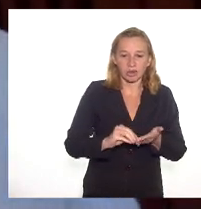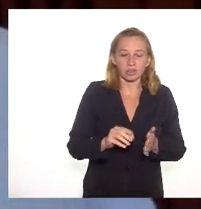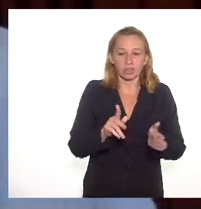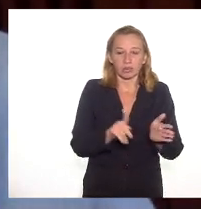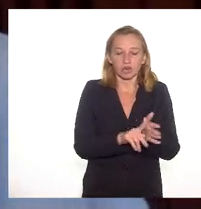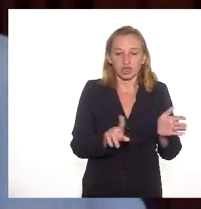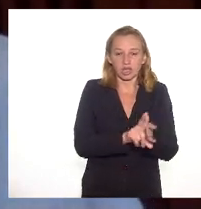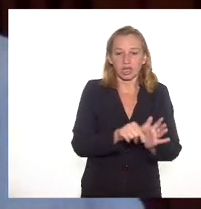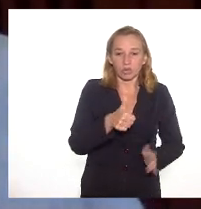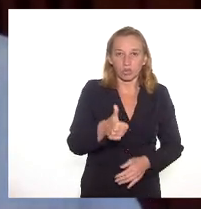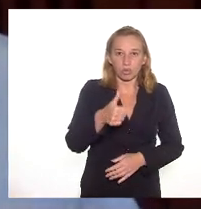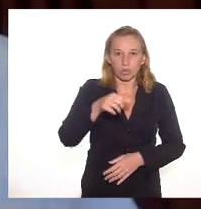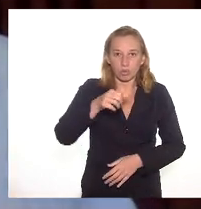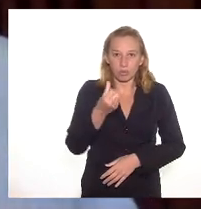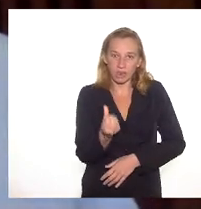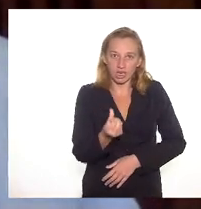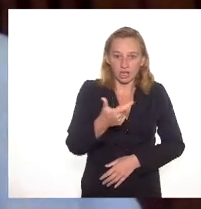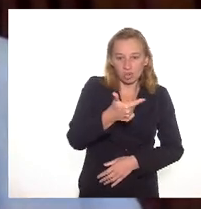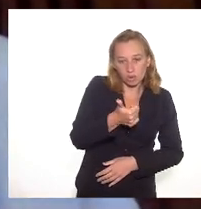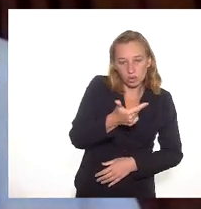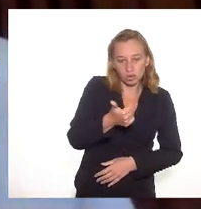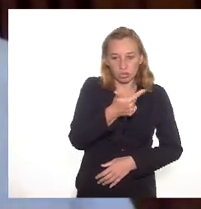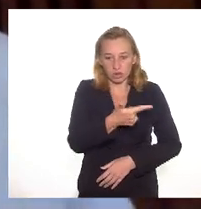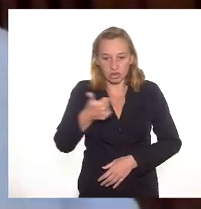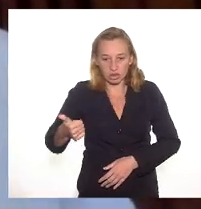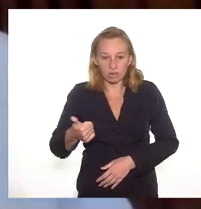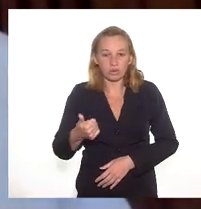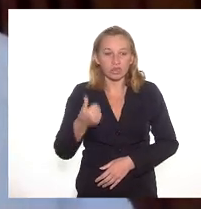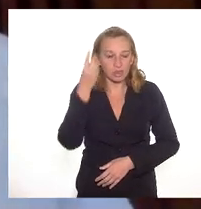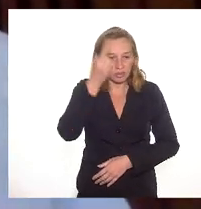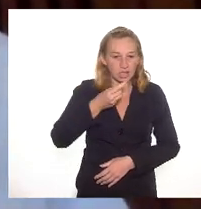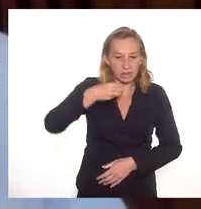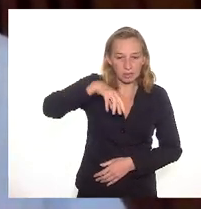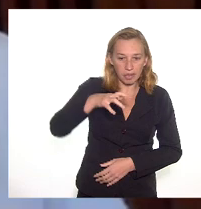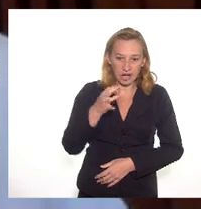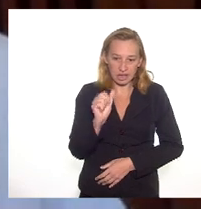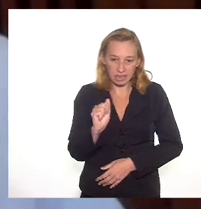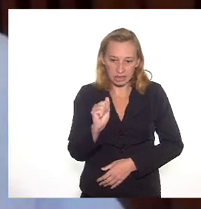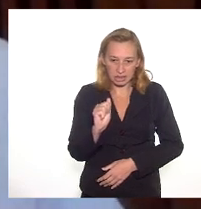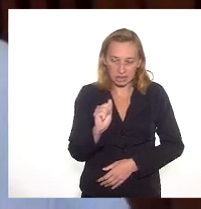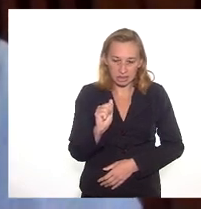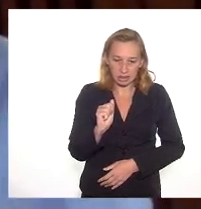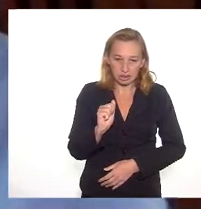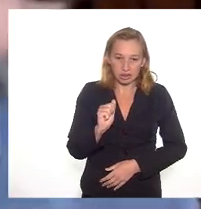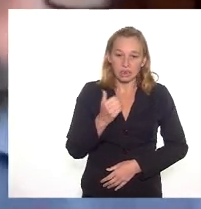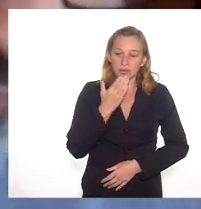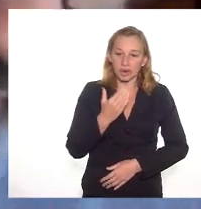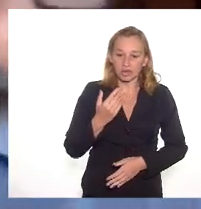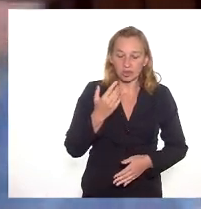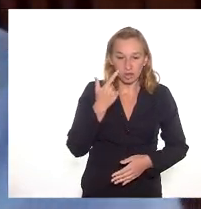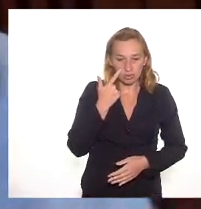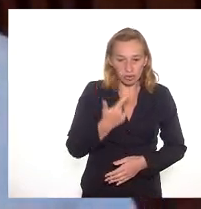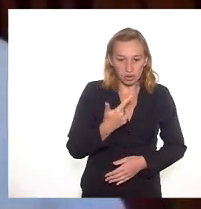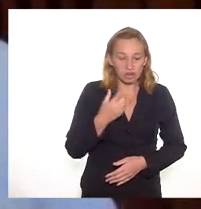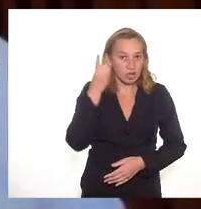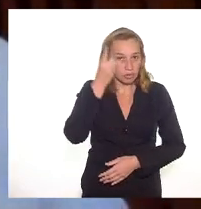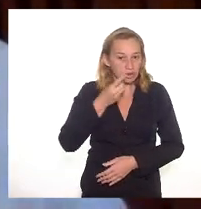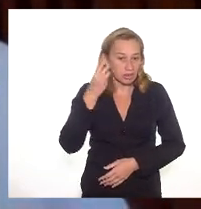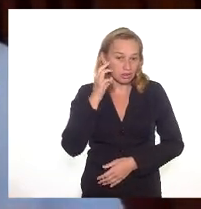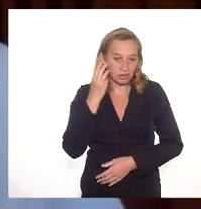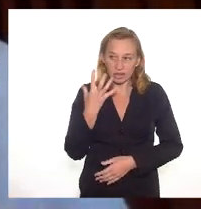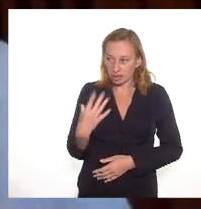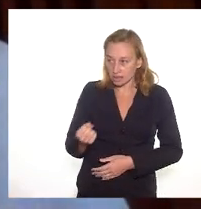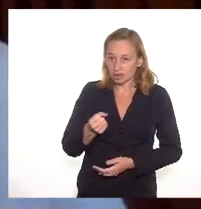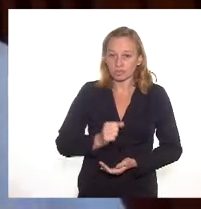lei 1612 de 2019, doutora e deputada Marina Rocha. O parecer, pela... pedido de vista, deputado Valdec,